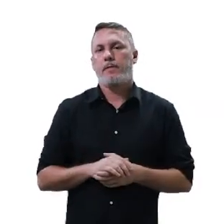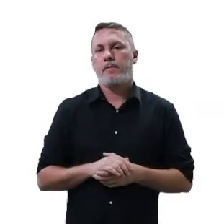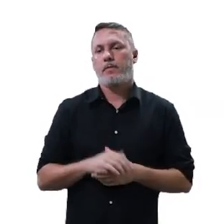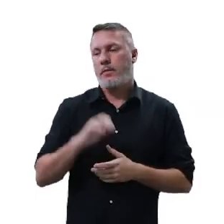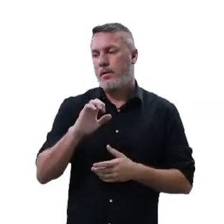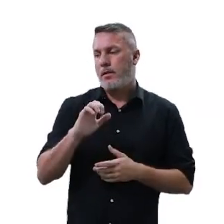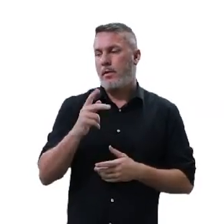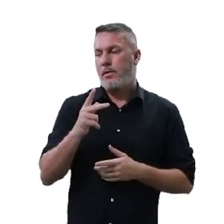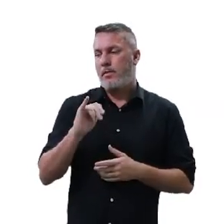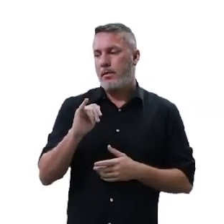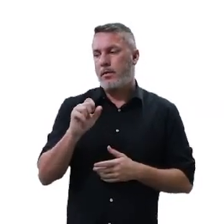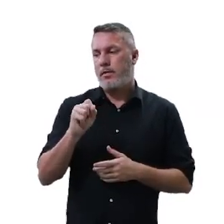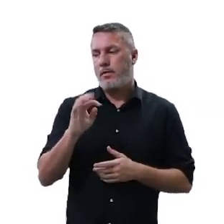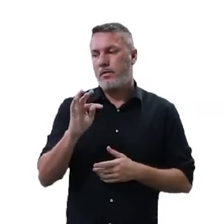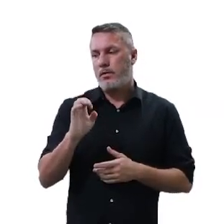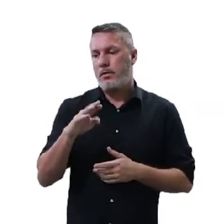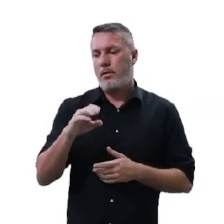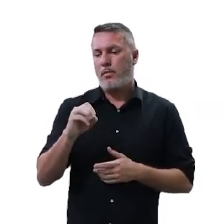Alternativa D,